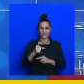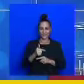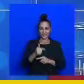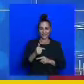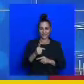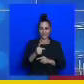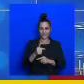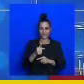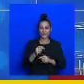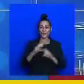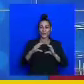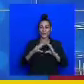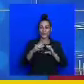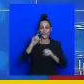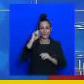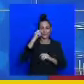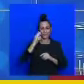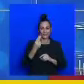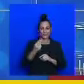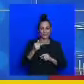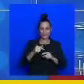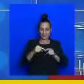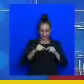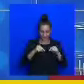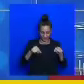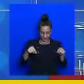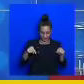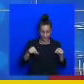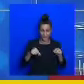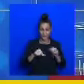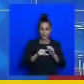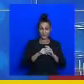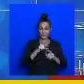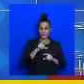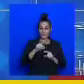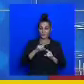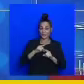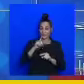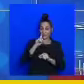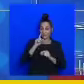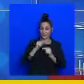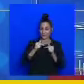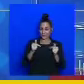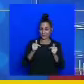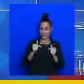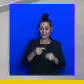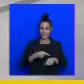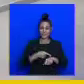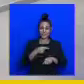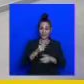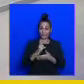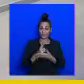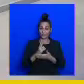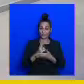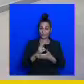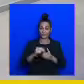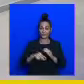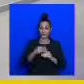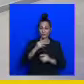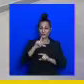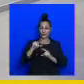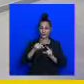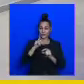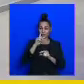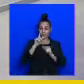27, bola preta. Muito bem, esse foi o primeiro sorteio do dia de sorte. E agora nós vamos para o